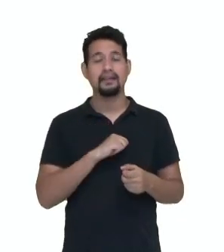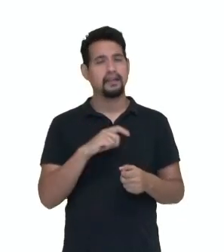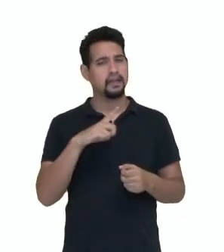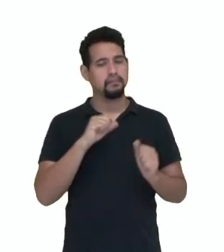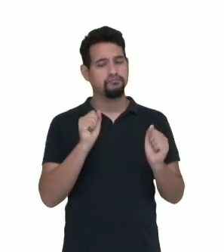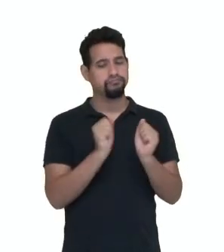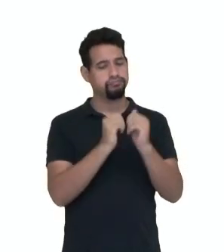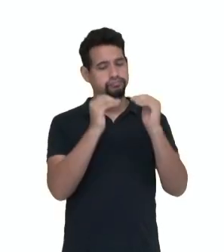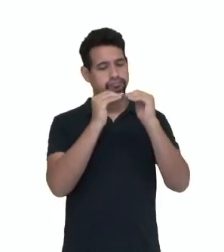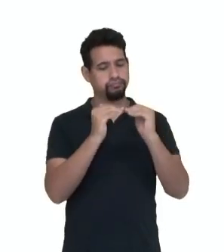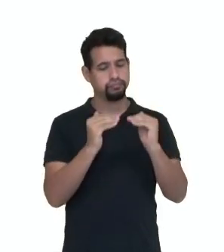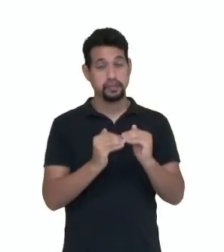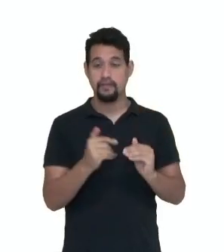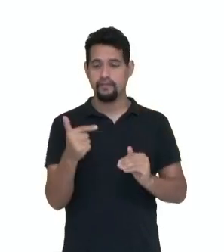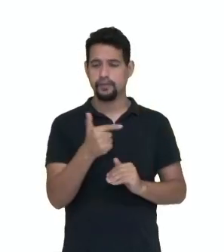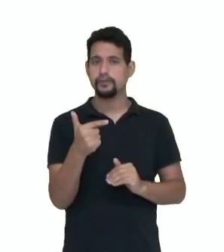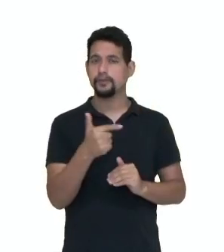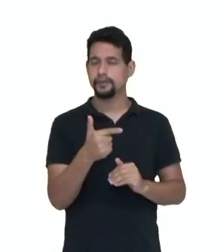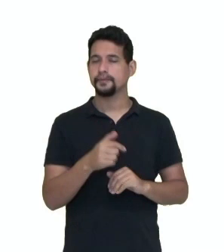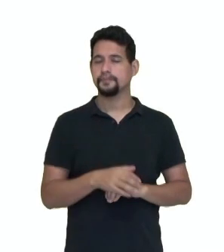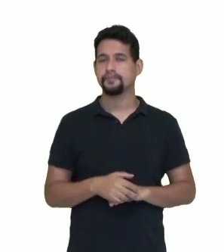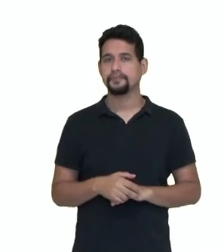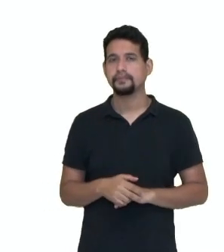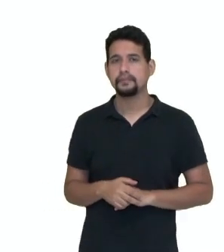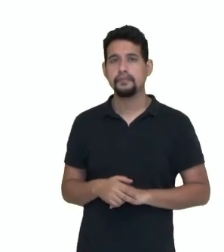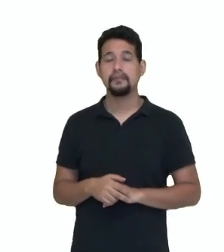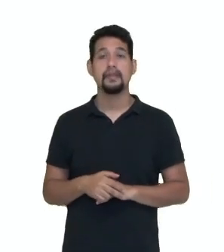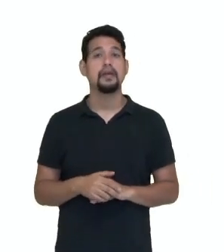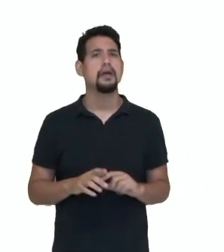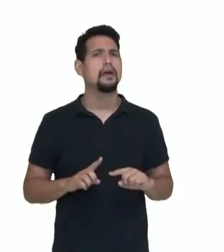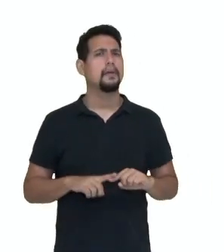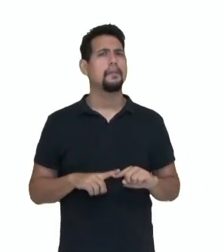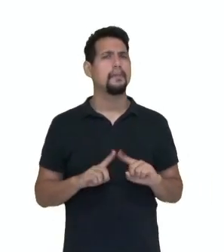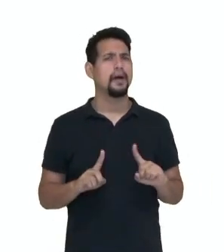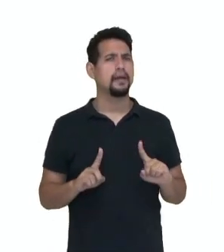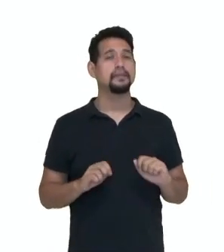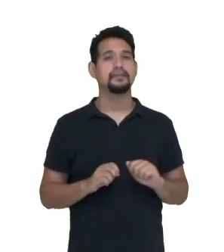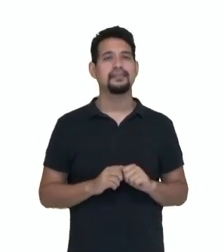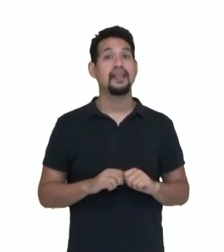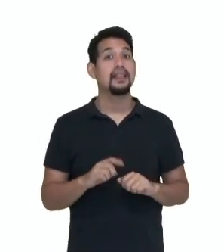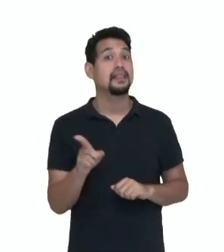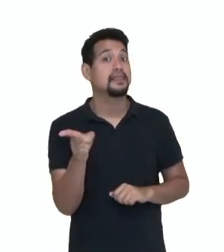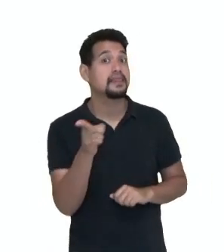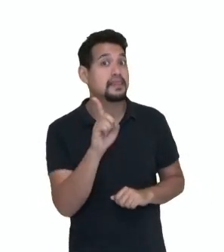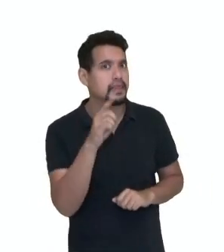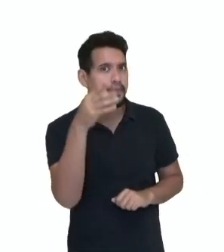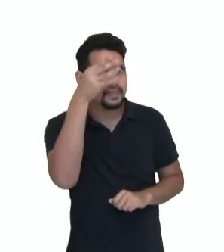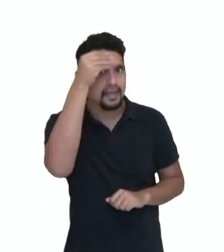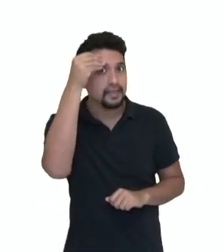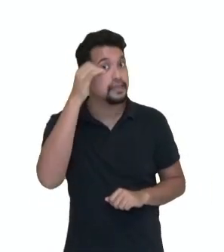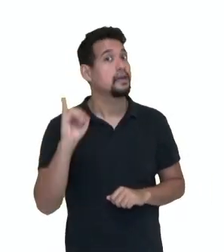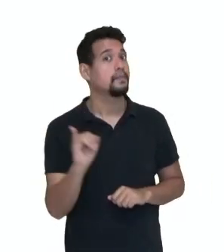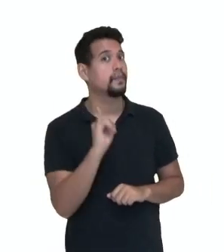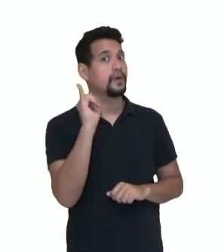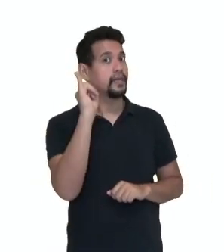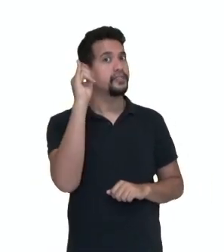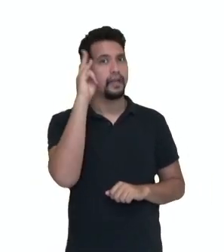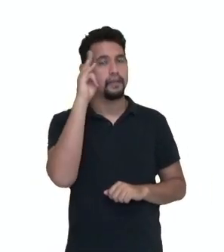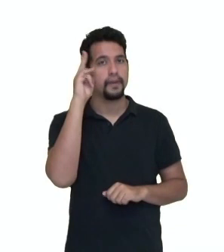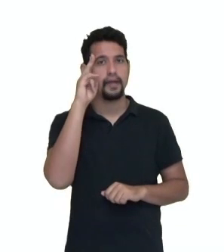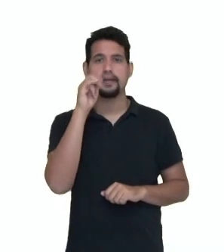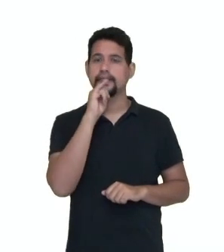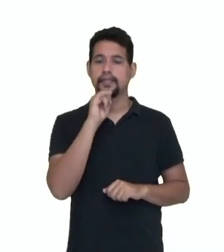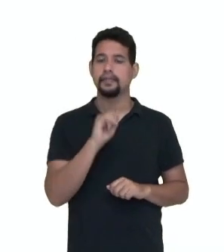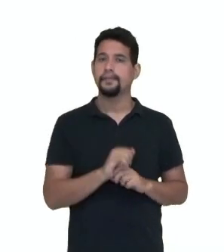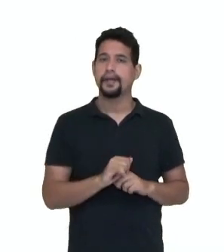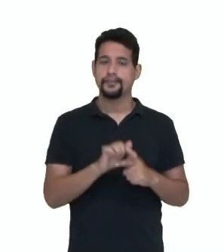dentro ali do 22, tá? Aí, olha só, não esqueça, tá? Que para dividir ali por